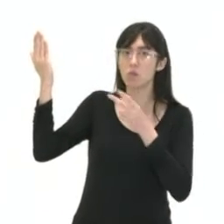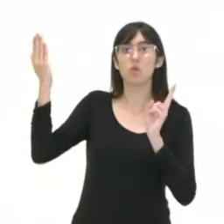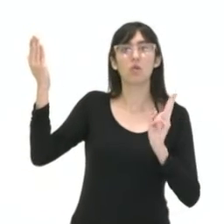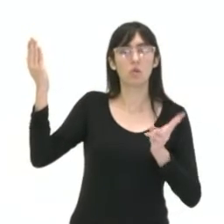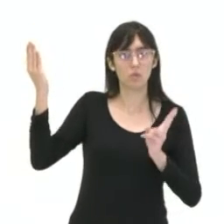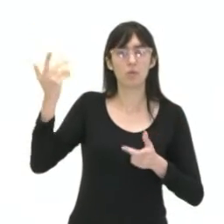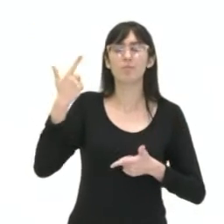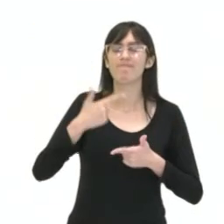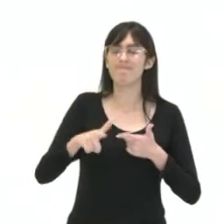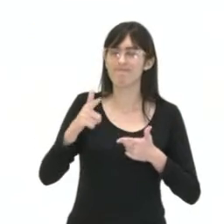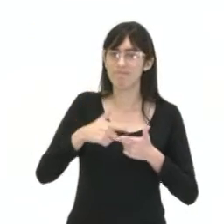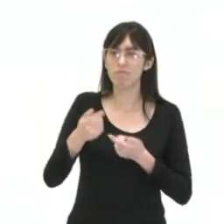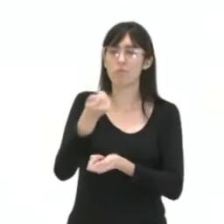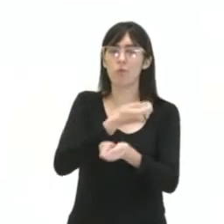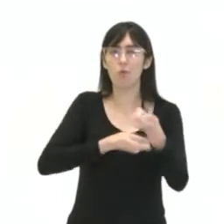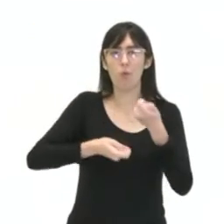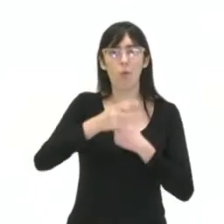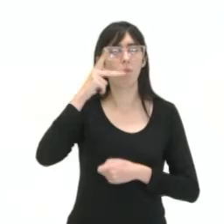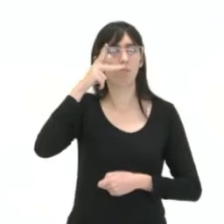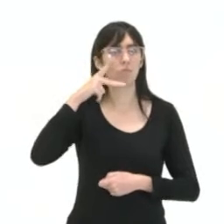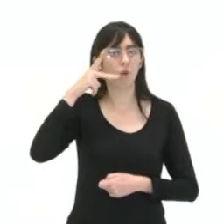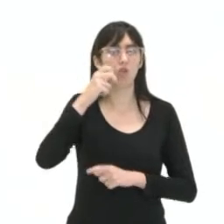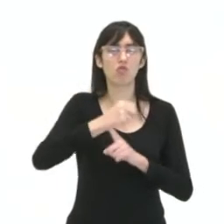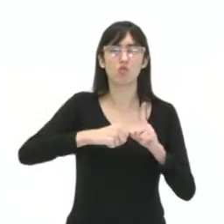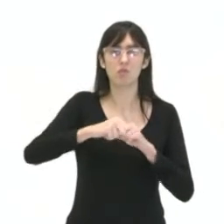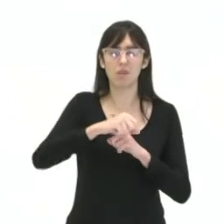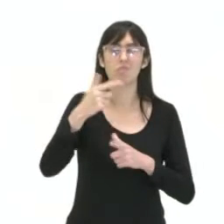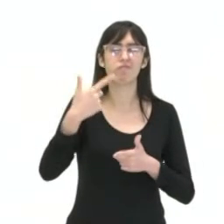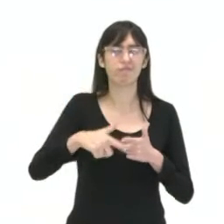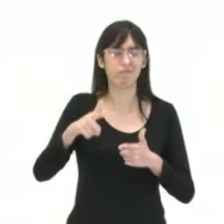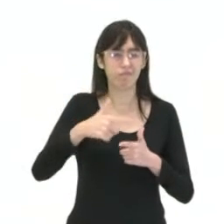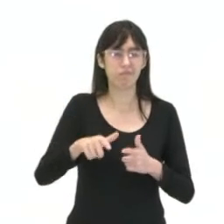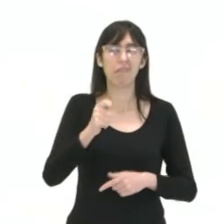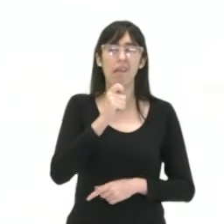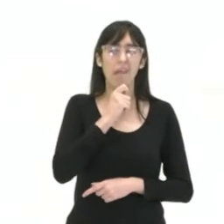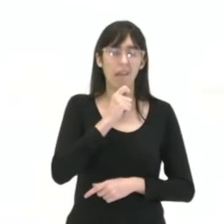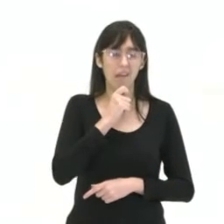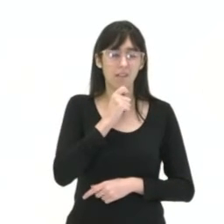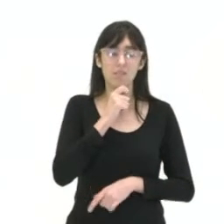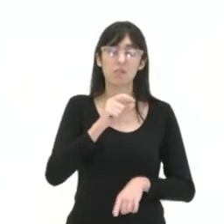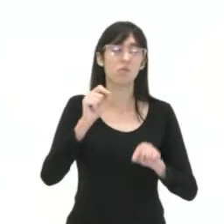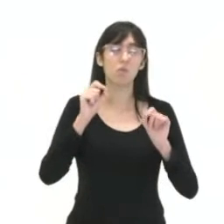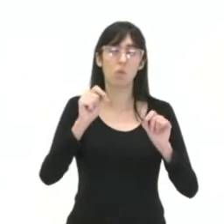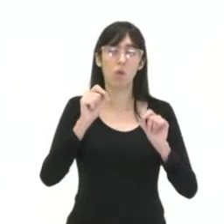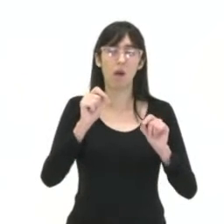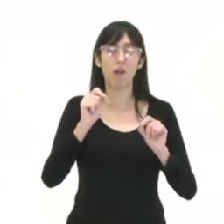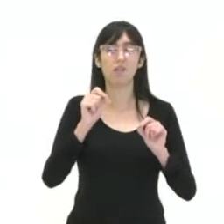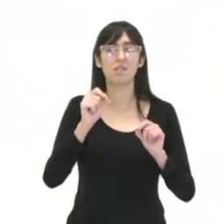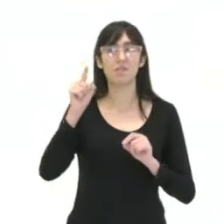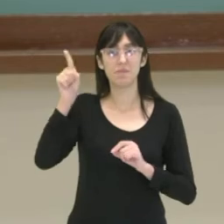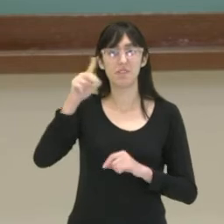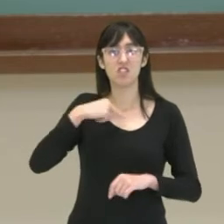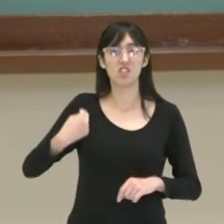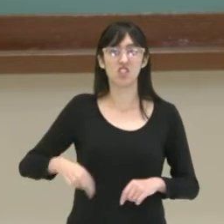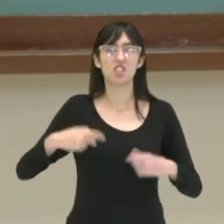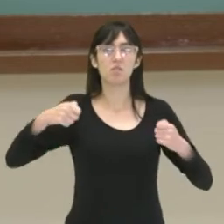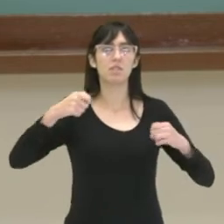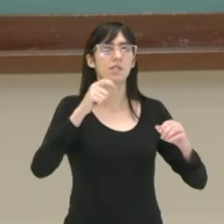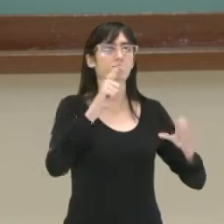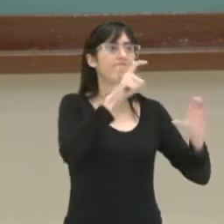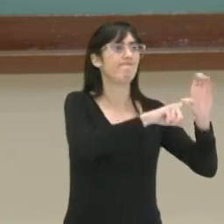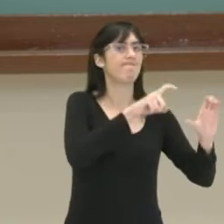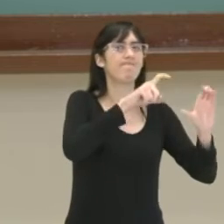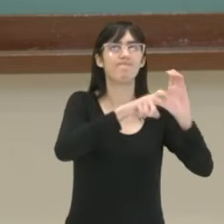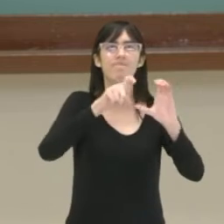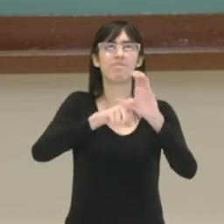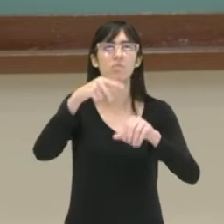problemas econômicos, políticos e sociais e ainda era muito dependente de potências estrangeiras. Vale